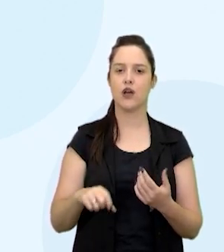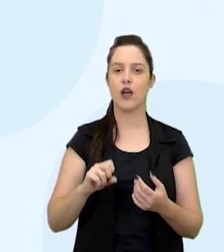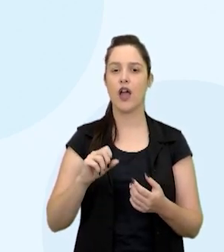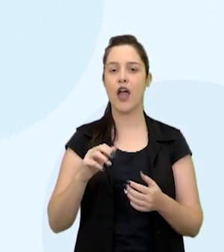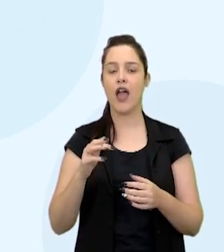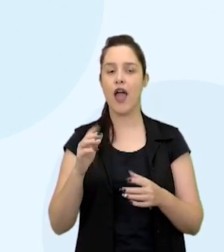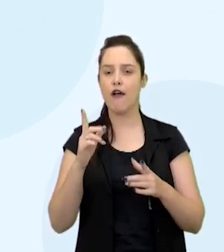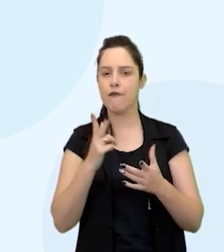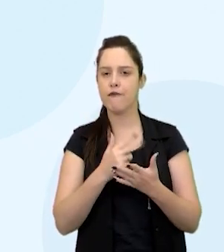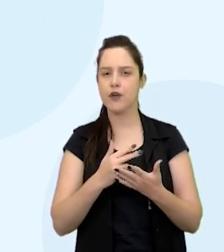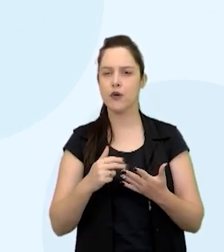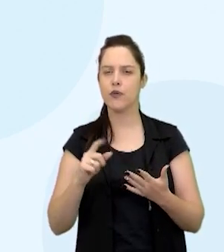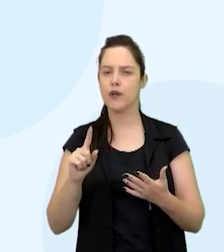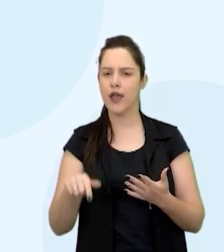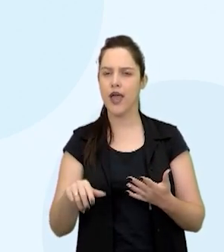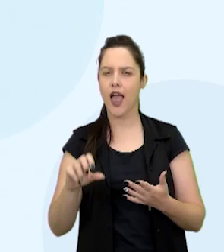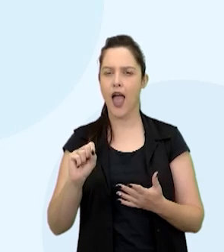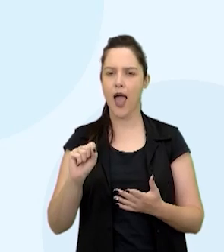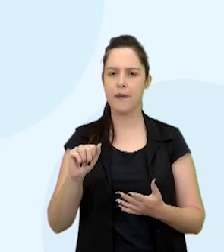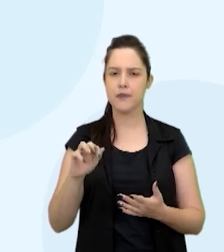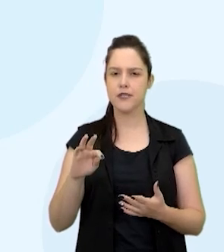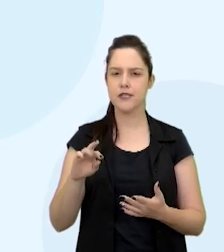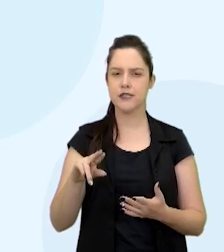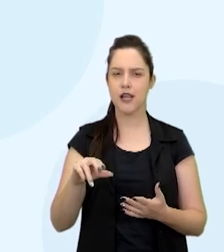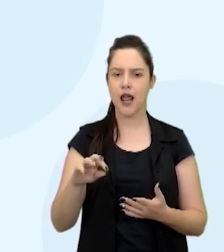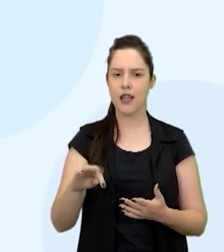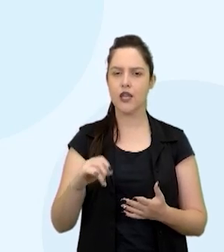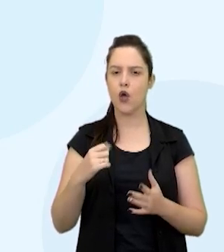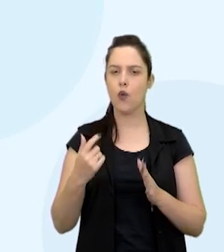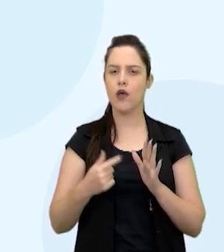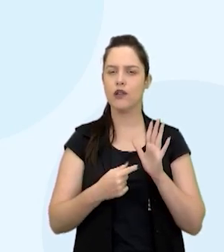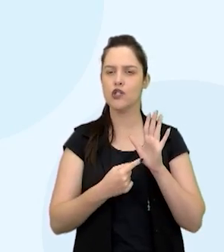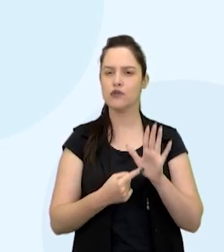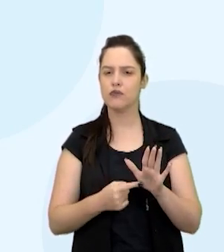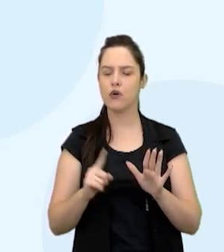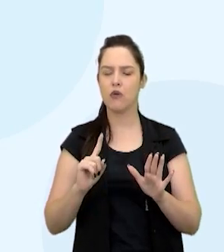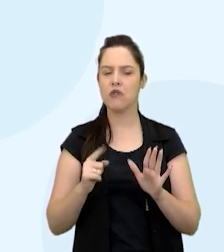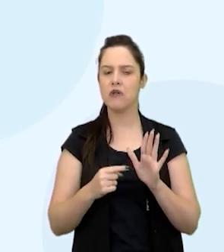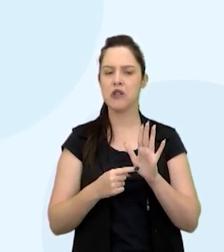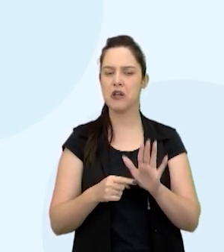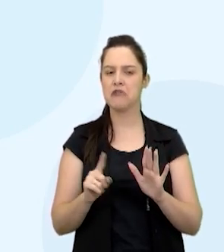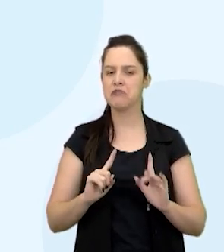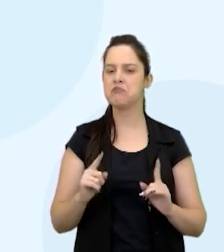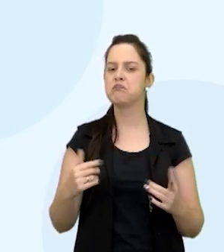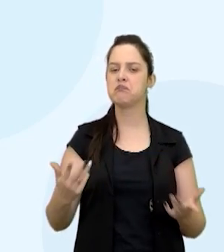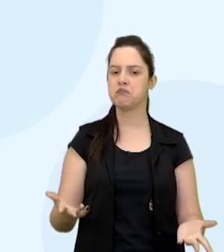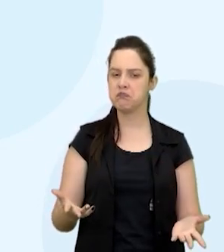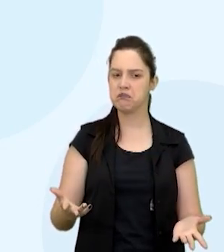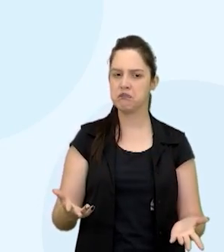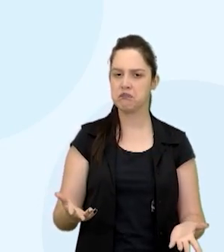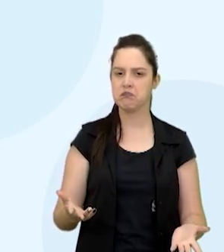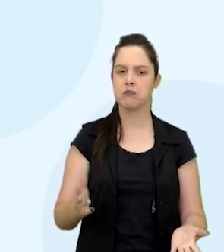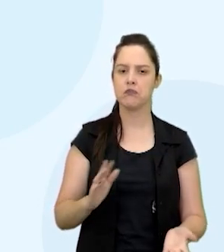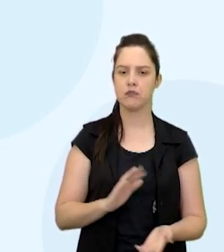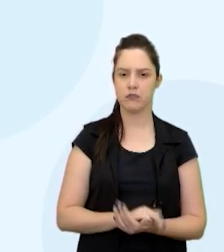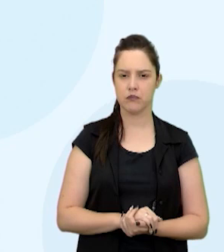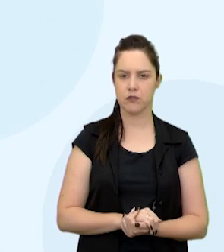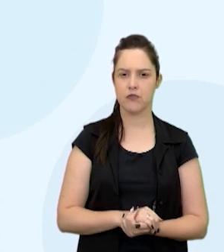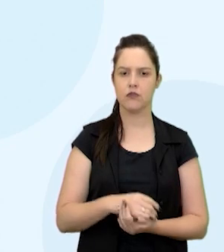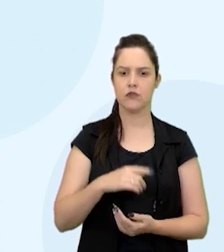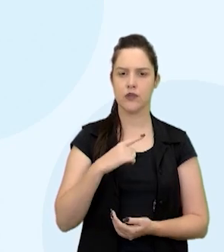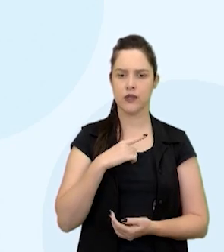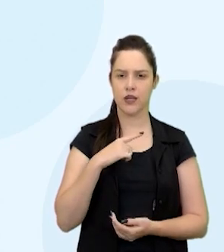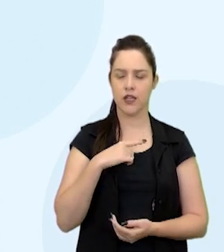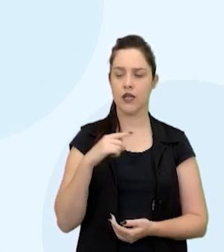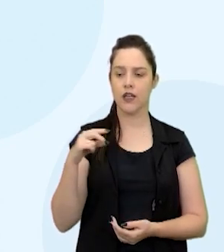ou abstrata? Nós vimos aí na aula passada um pouquinho do conceito de figurativo, um pouquinho do conceito de abstrato, né? Figurativo,